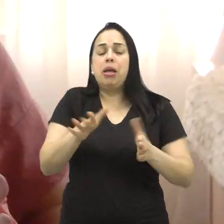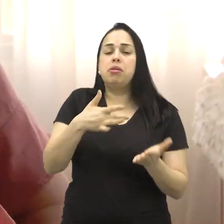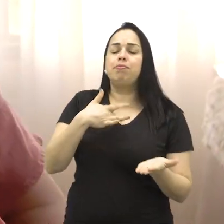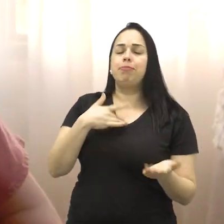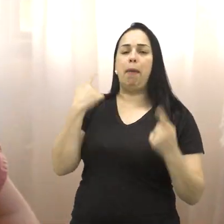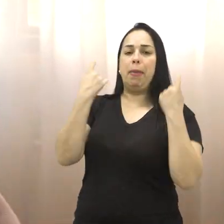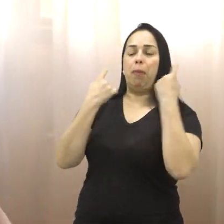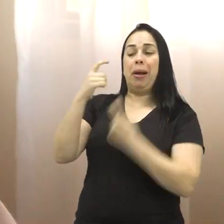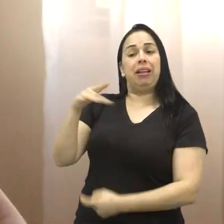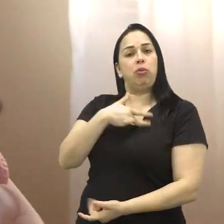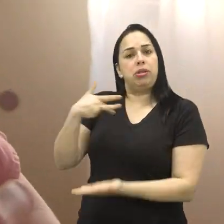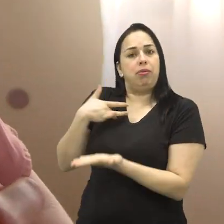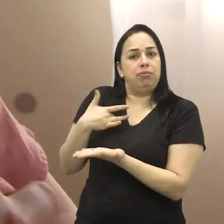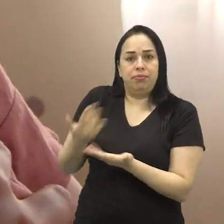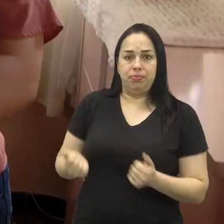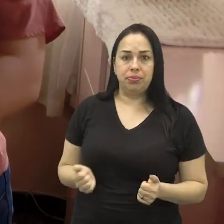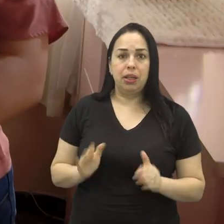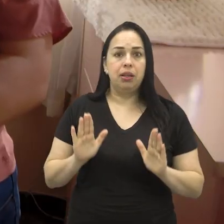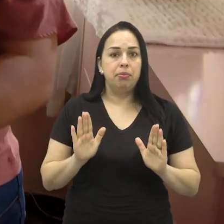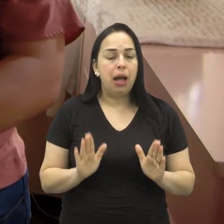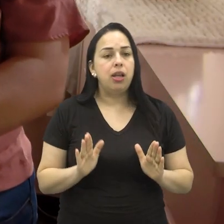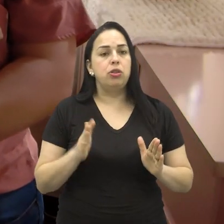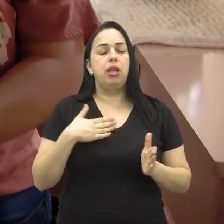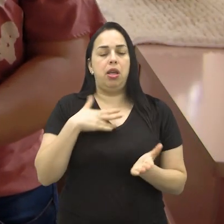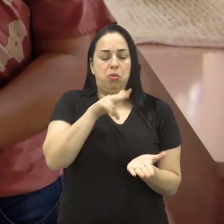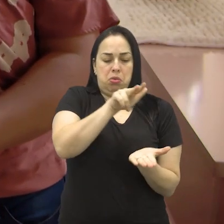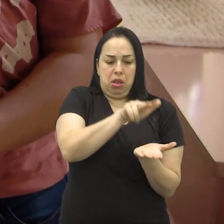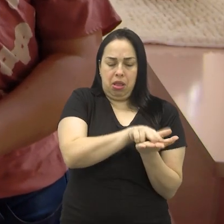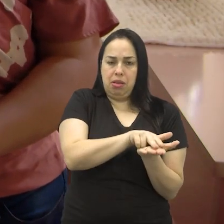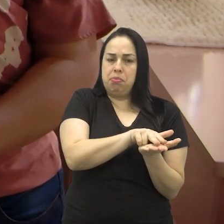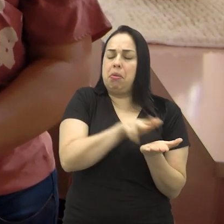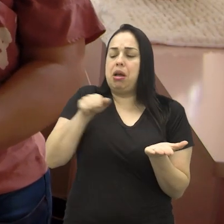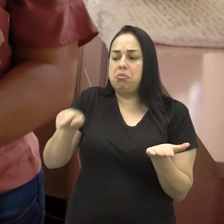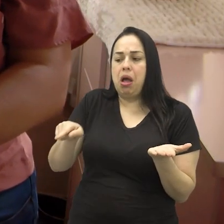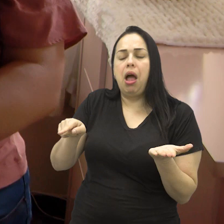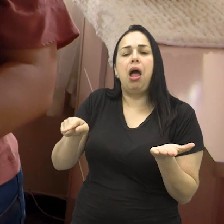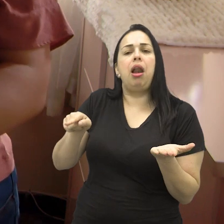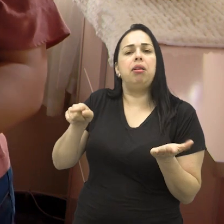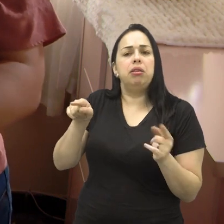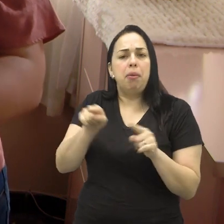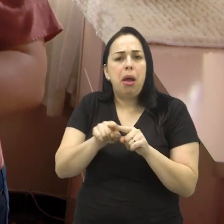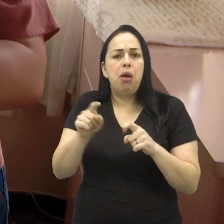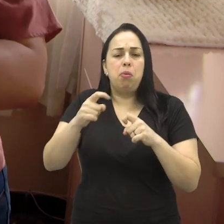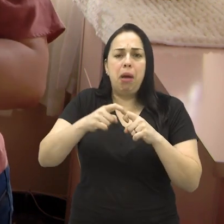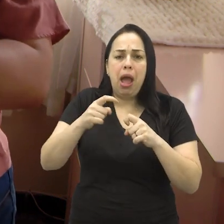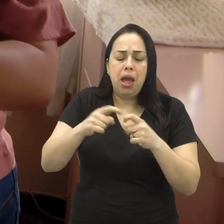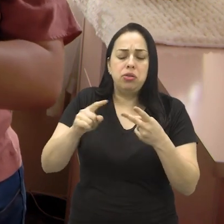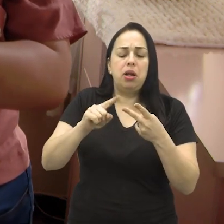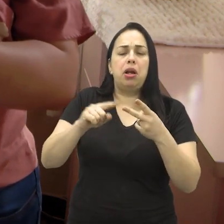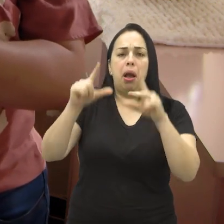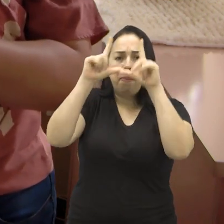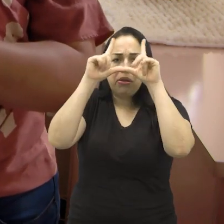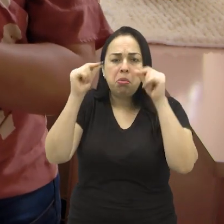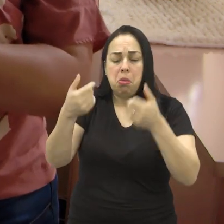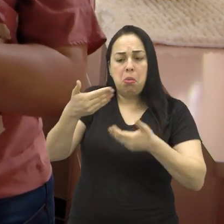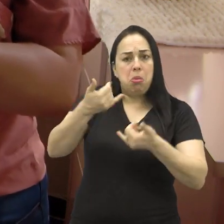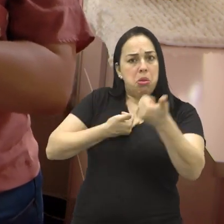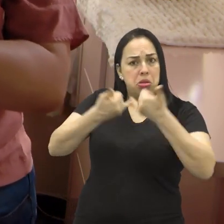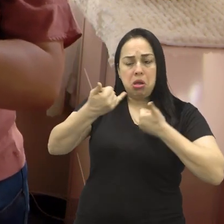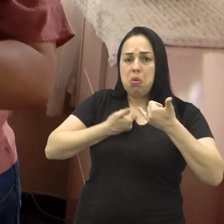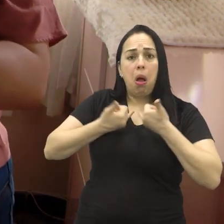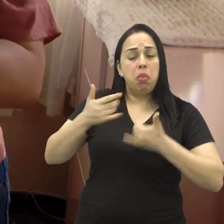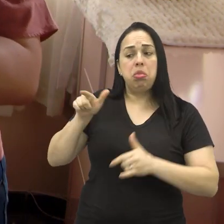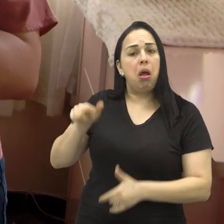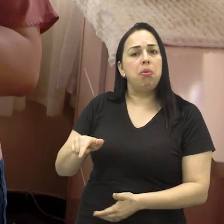Laís era com a saúde da bebê. Mas, graças a Deus, todo o período que eu estava internada foi muito importante, né? Os médicos, os enfermeiros que